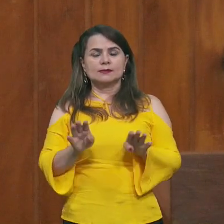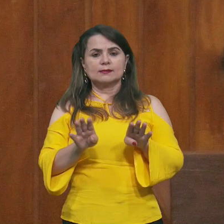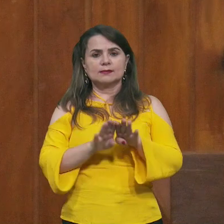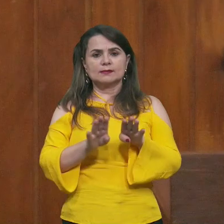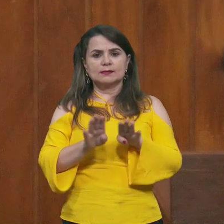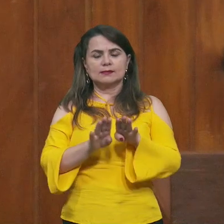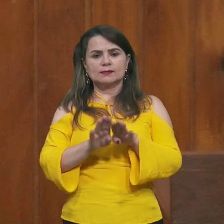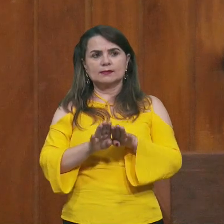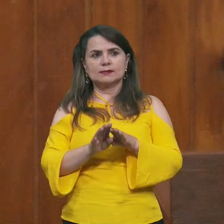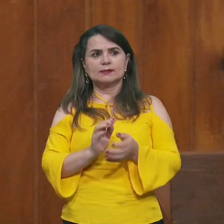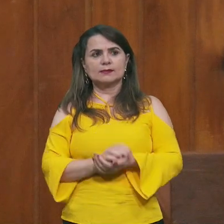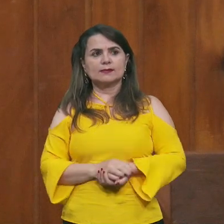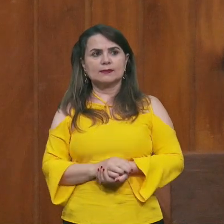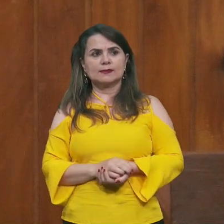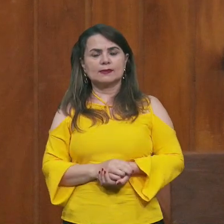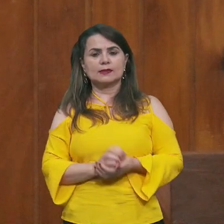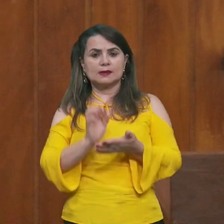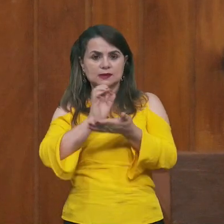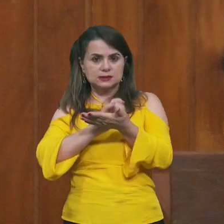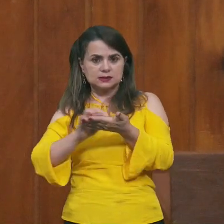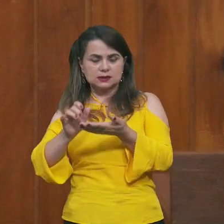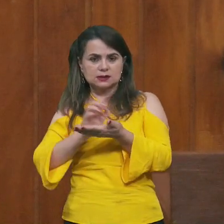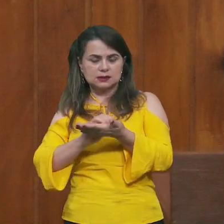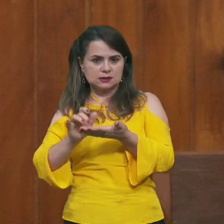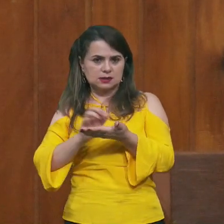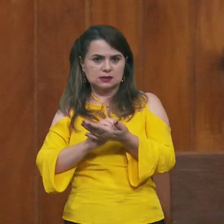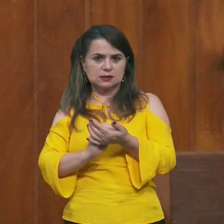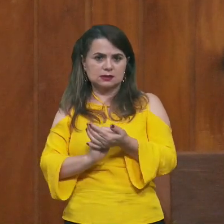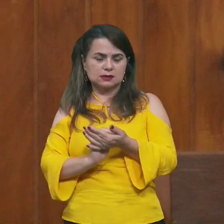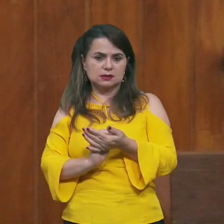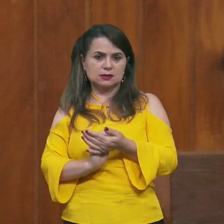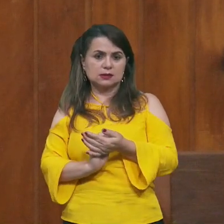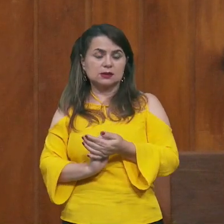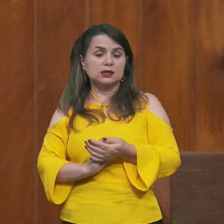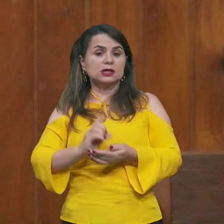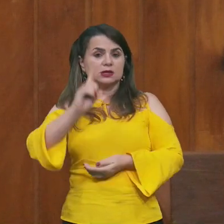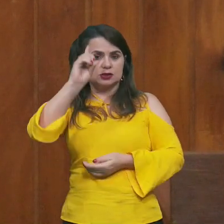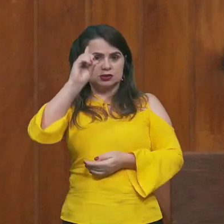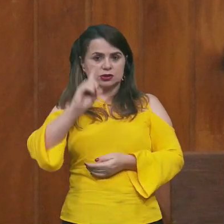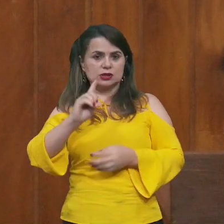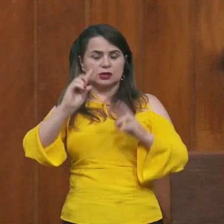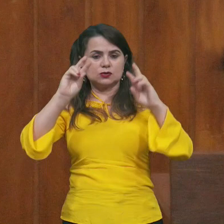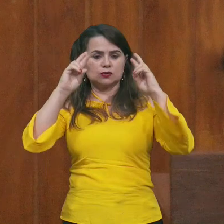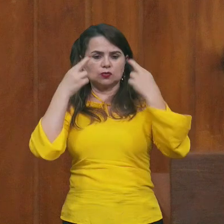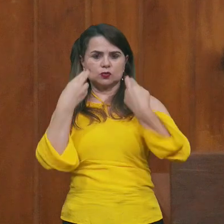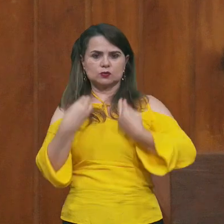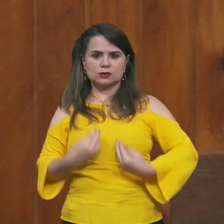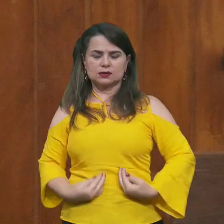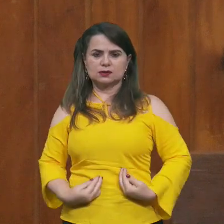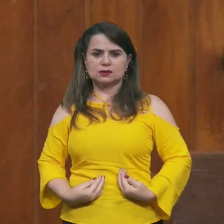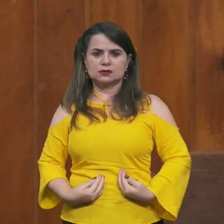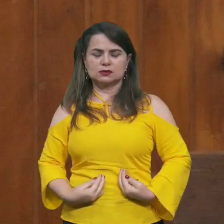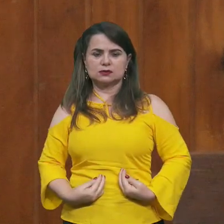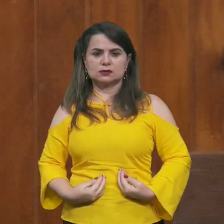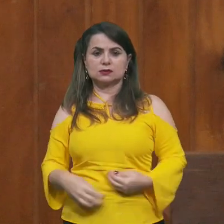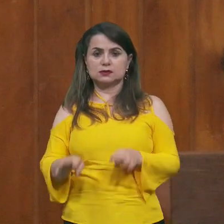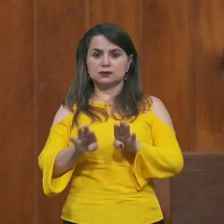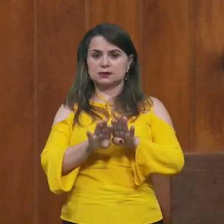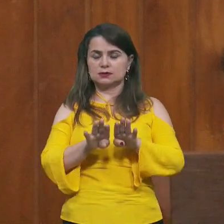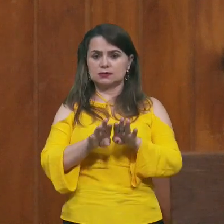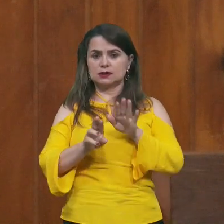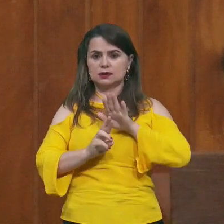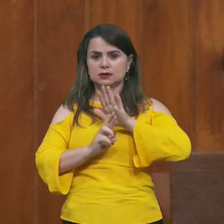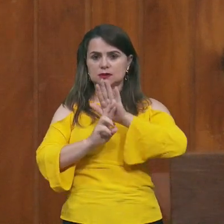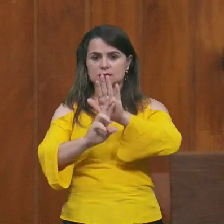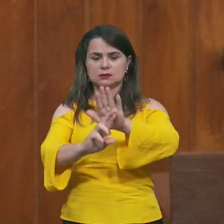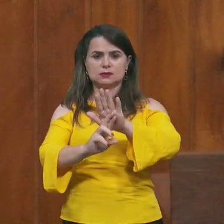que é da secretária adjunta da Secretaria de Direitos Humanos, e aqui representando